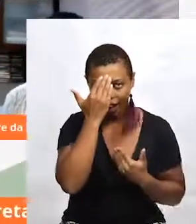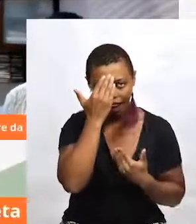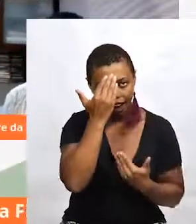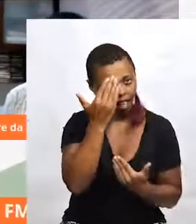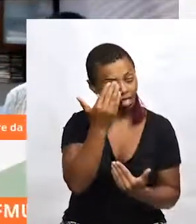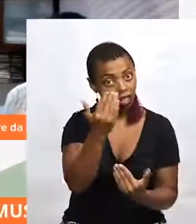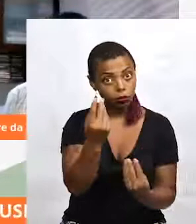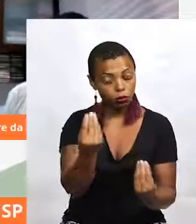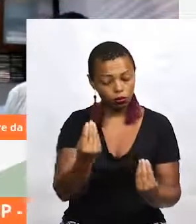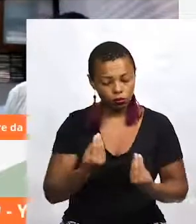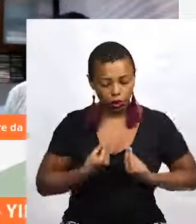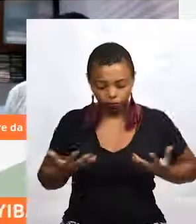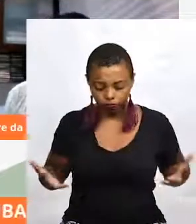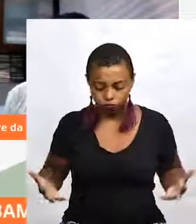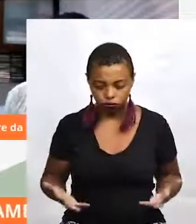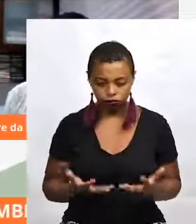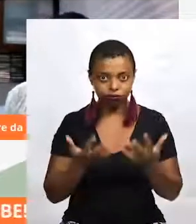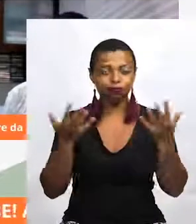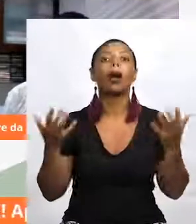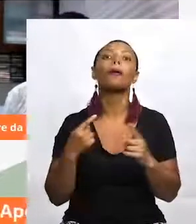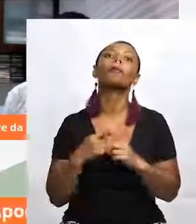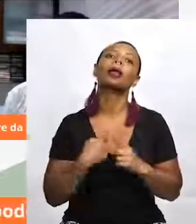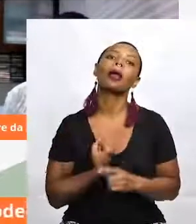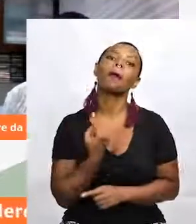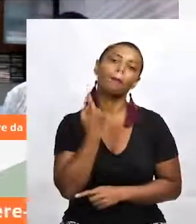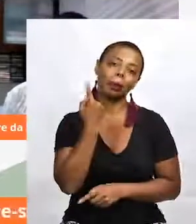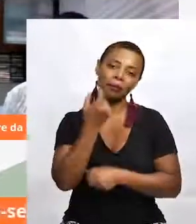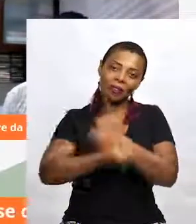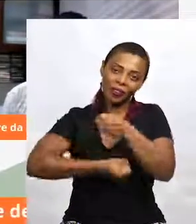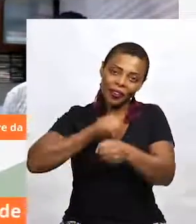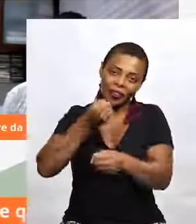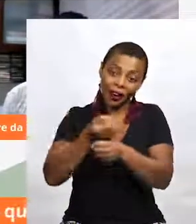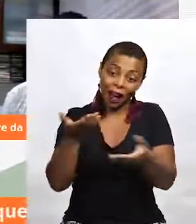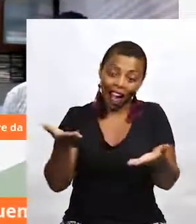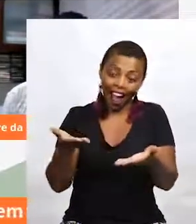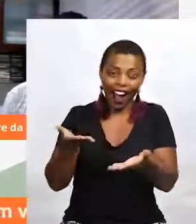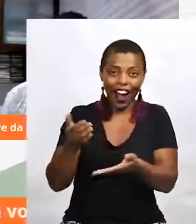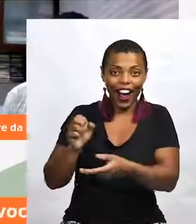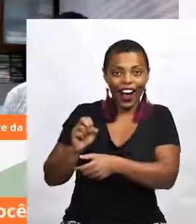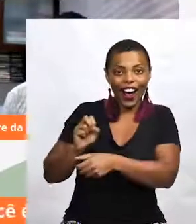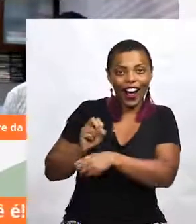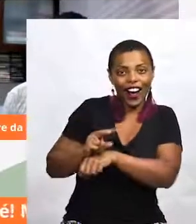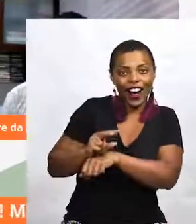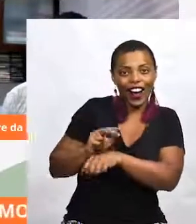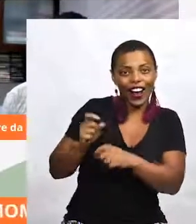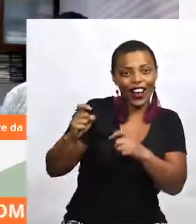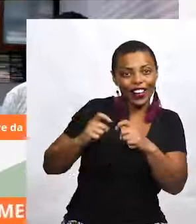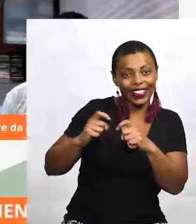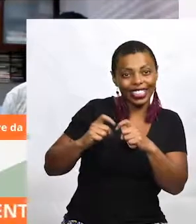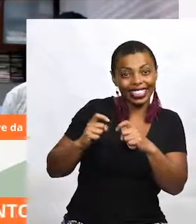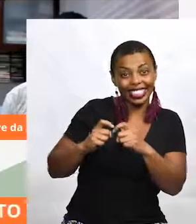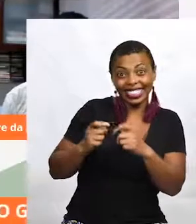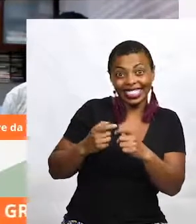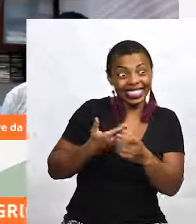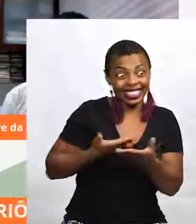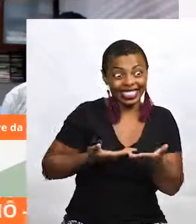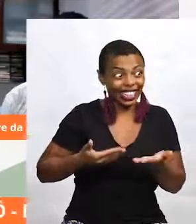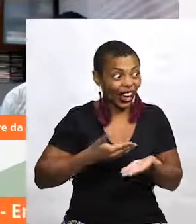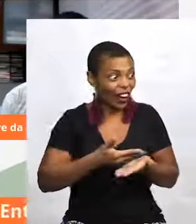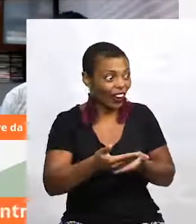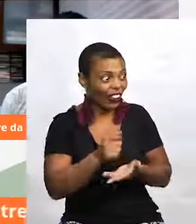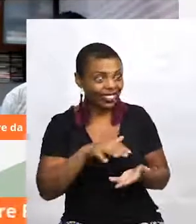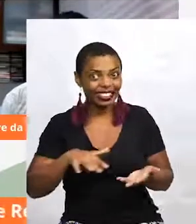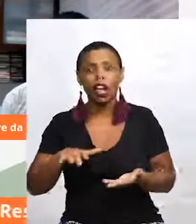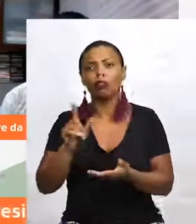imensamente enriquecedor para mim, né? Eu tô no primeiro ano da de medicina, eu entrei no curso agora, nesse universo que vocês já